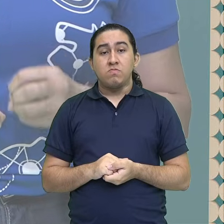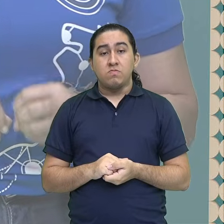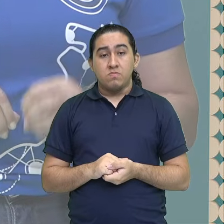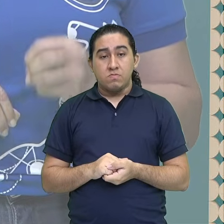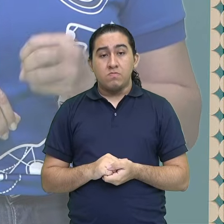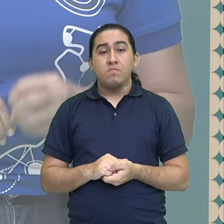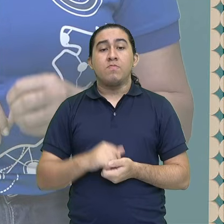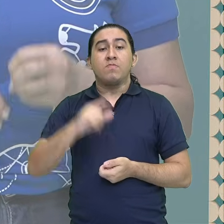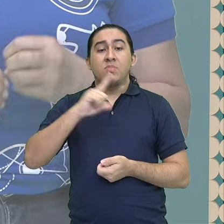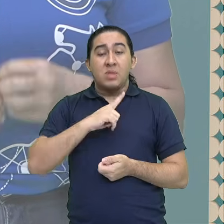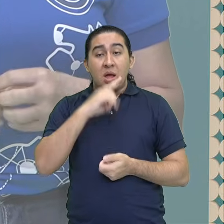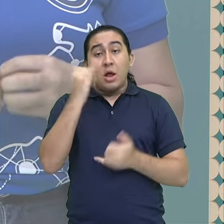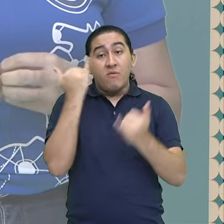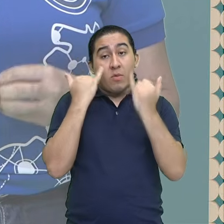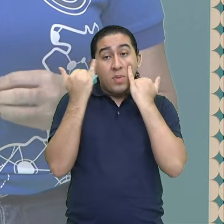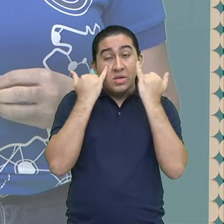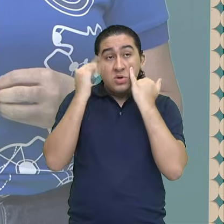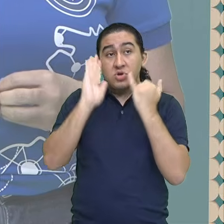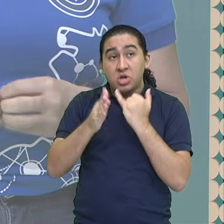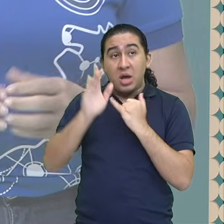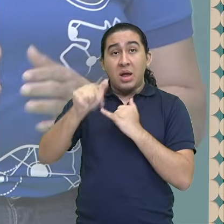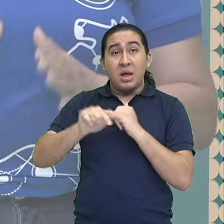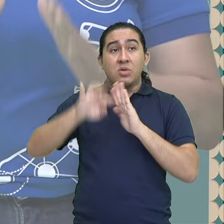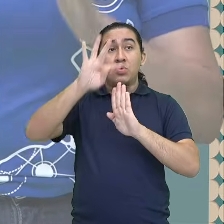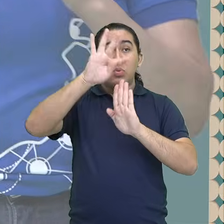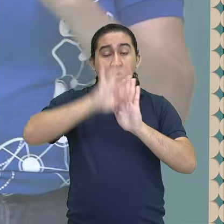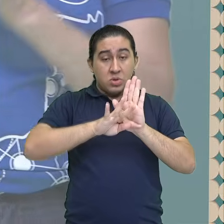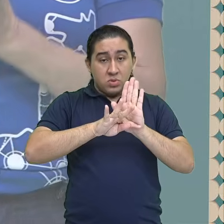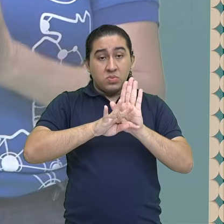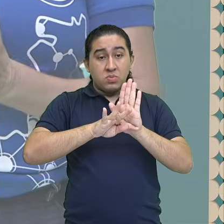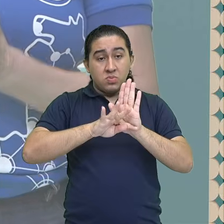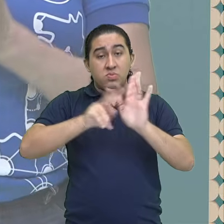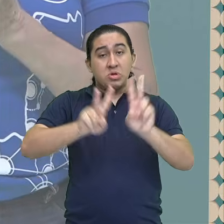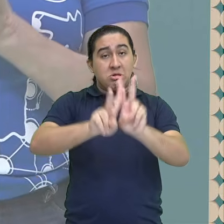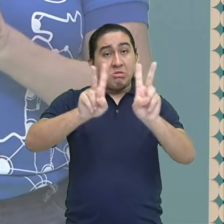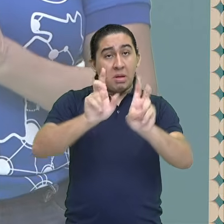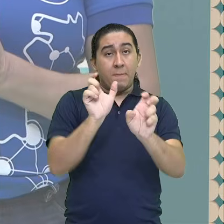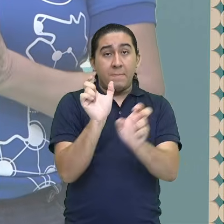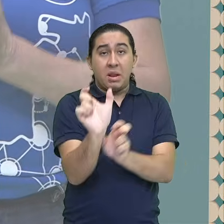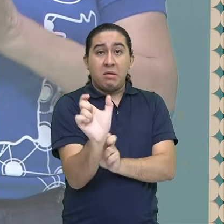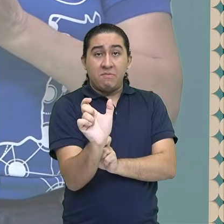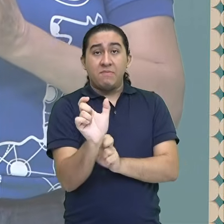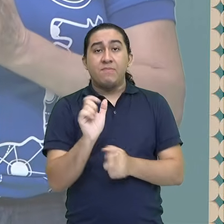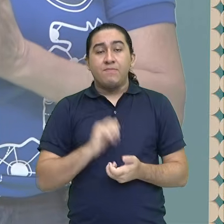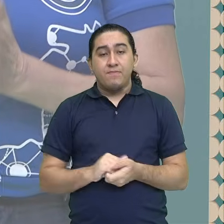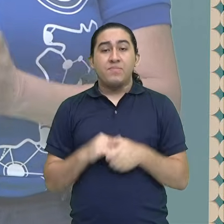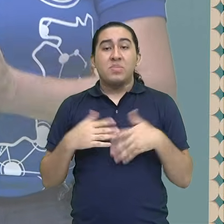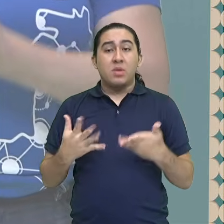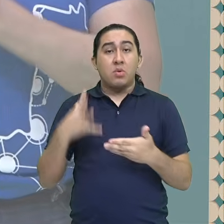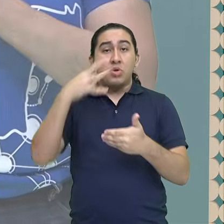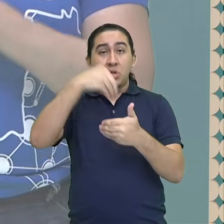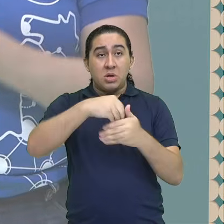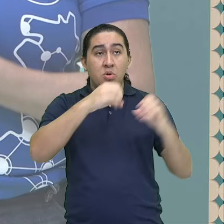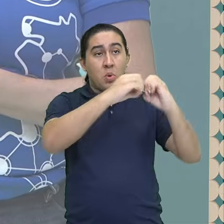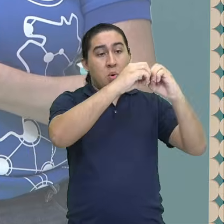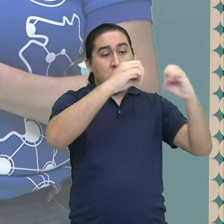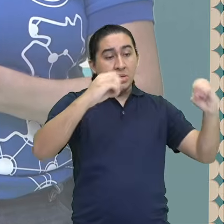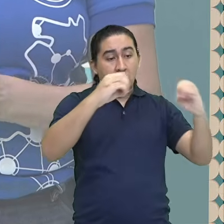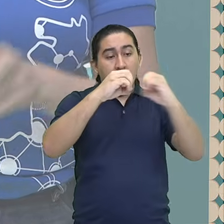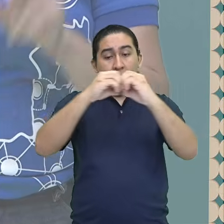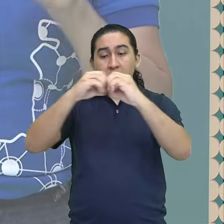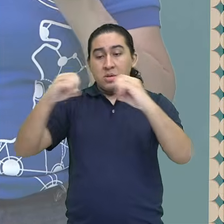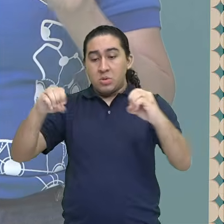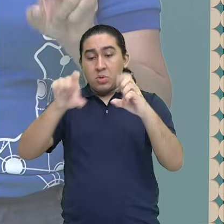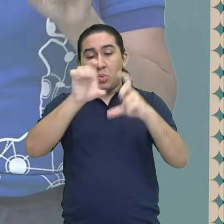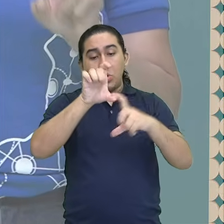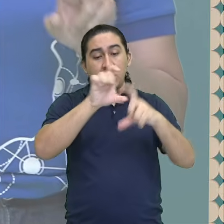que já fazem parte desse termo. Então, dentro da oração subordinada adjetiva,